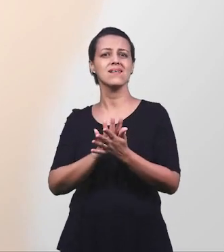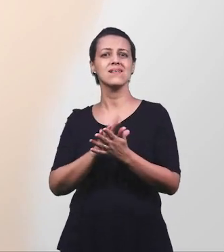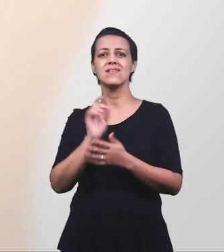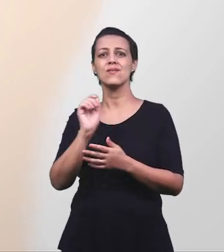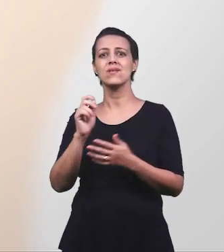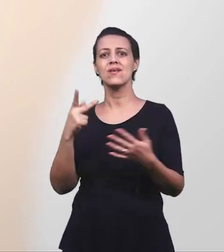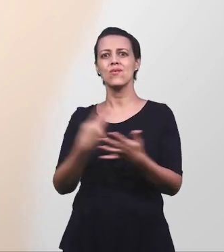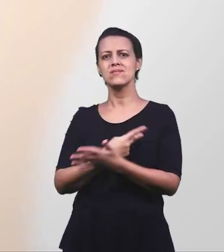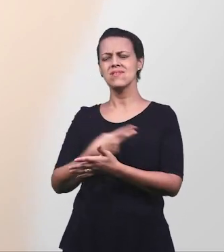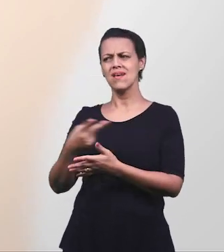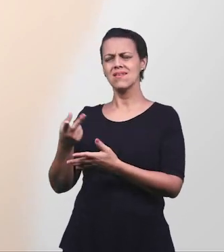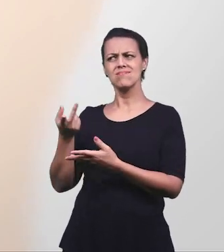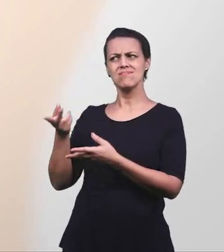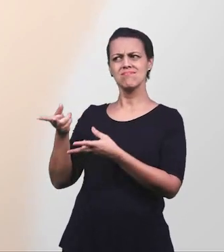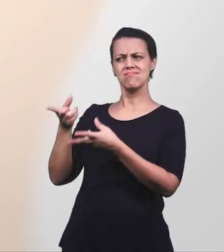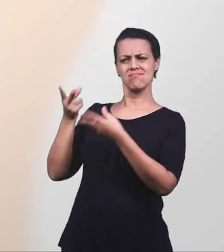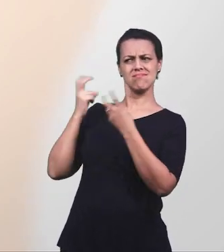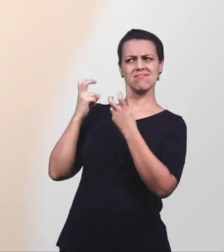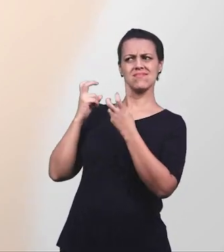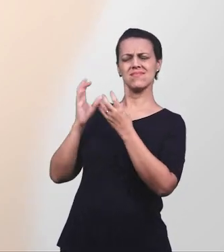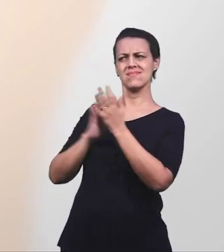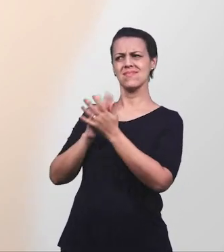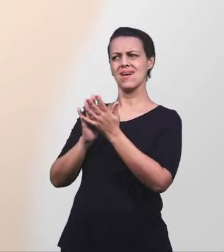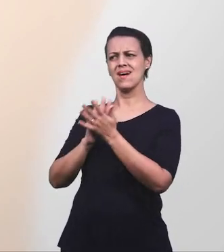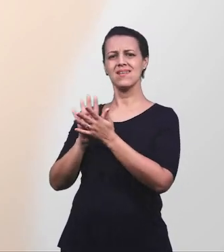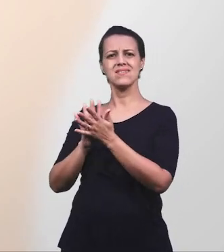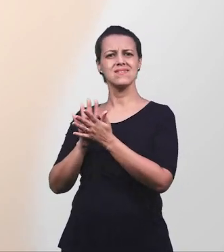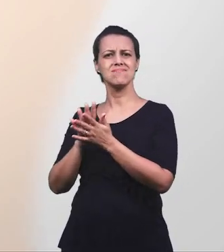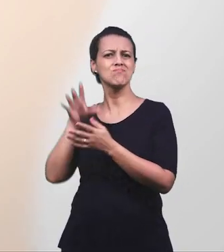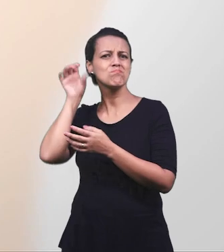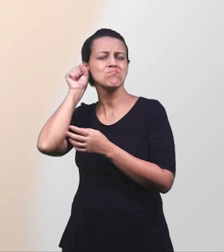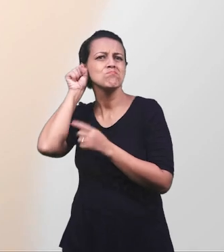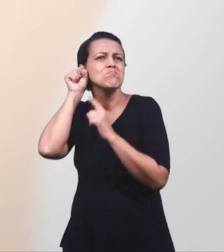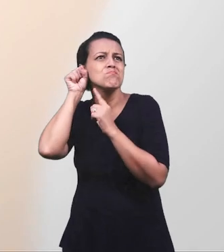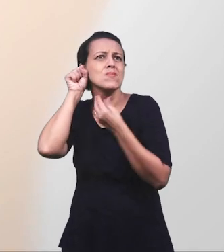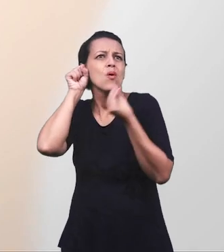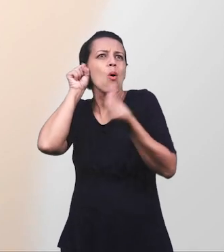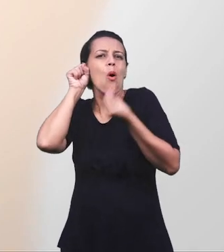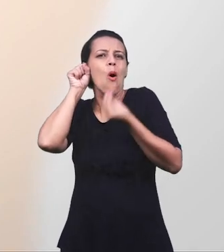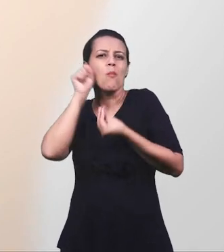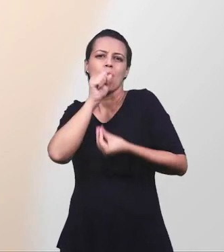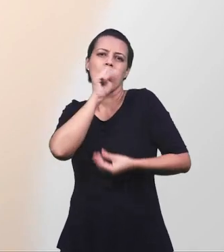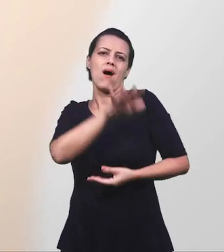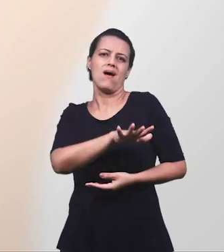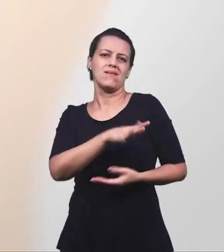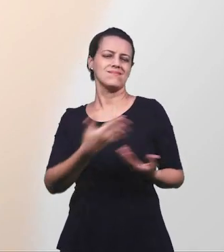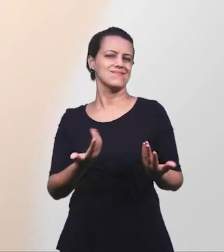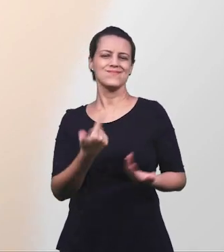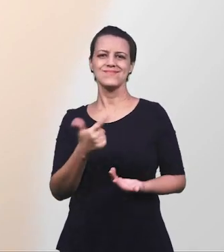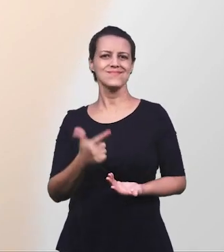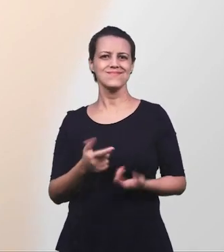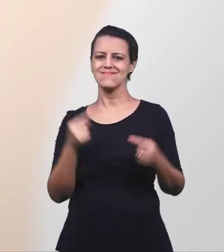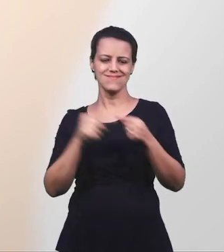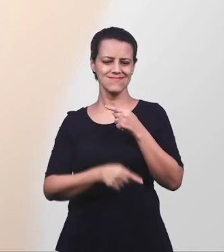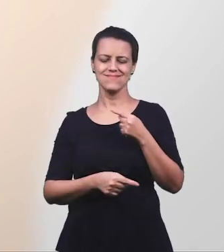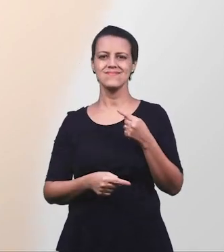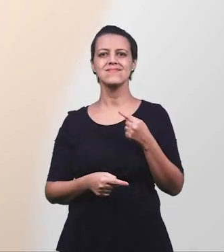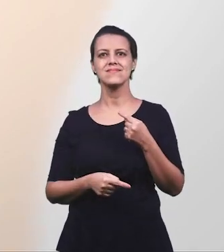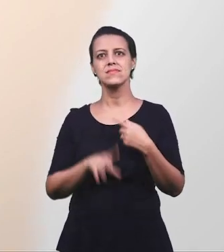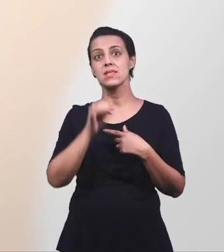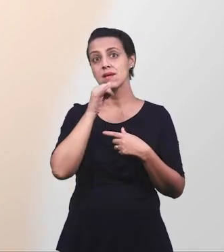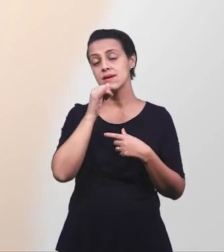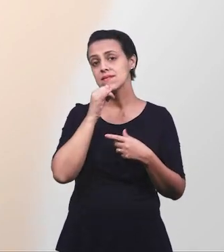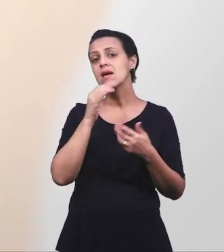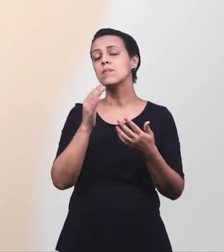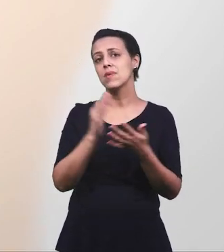delay de conseguir falar. Mas ele tem tudo pronto para falar. É tanto que algumas pessoas que fazem um processo, né, de